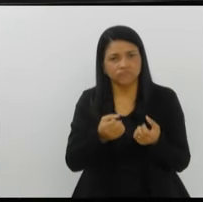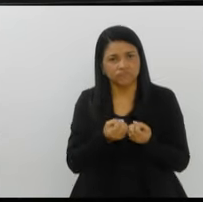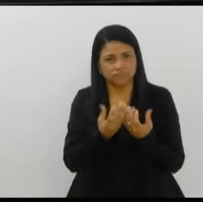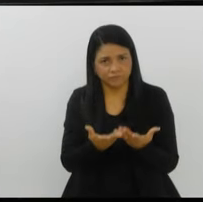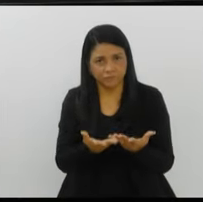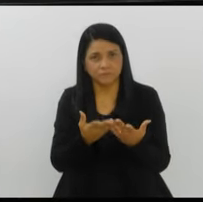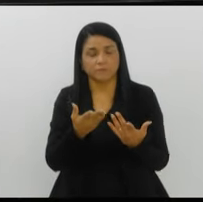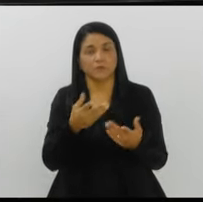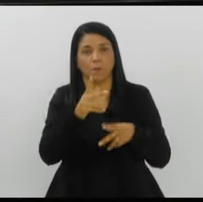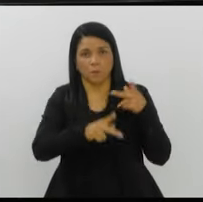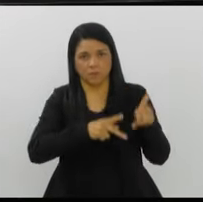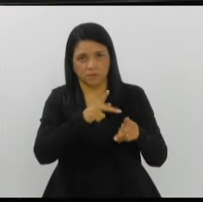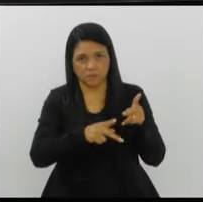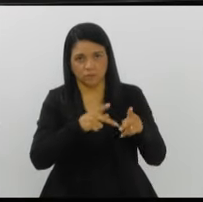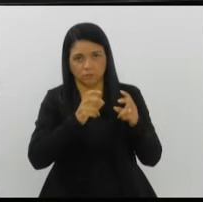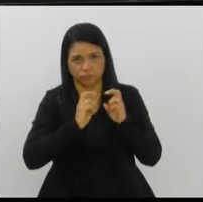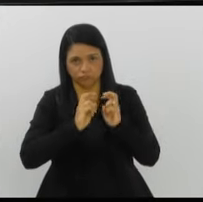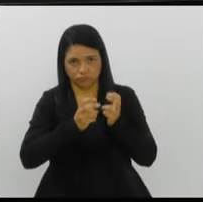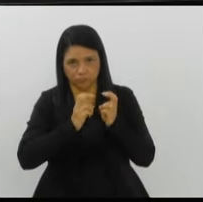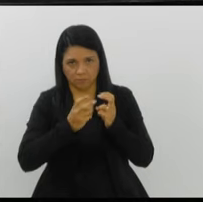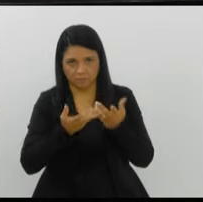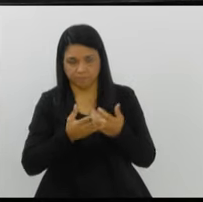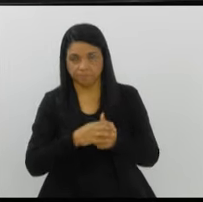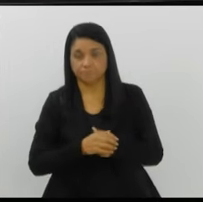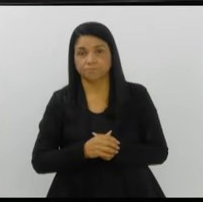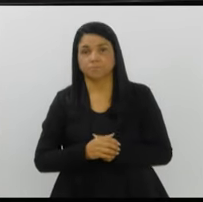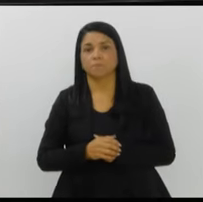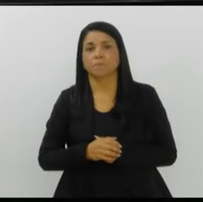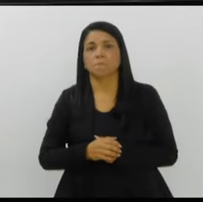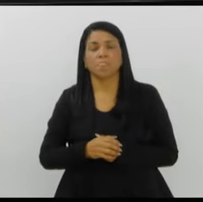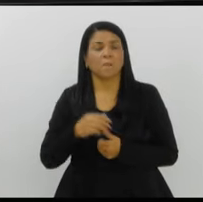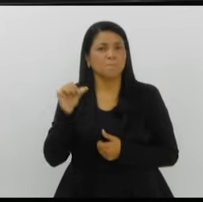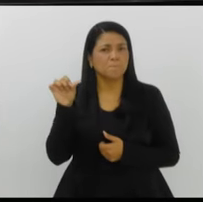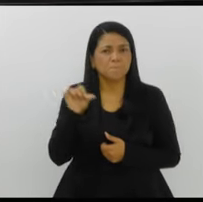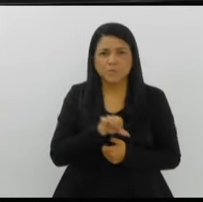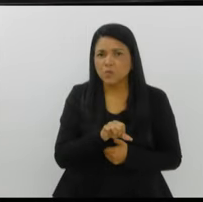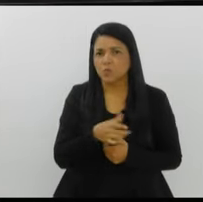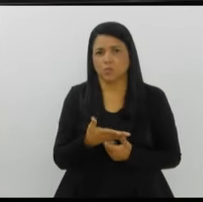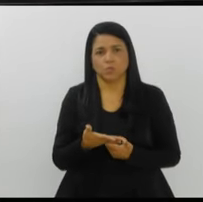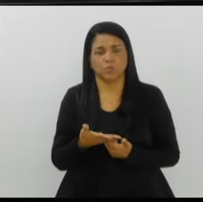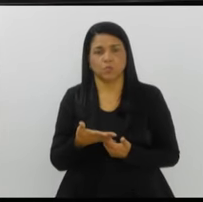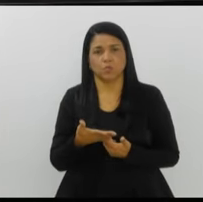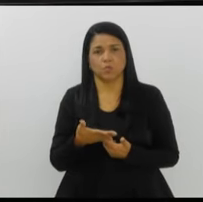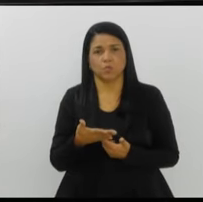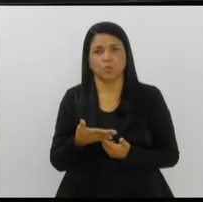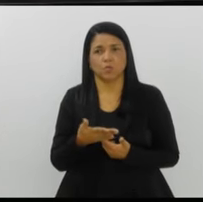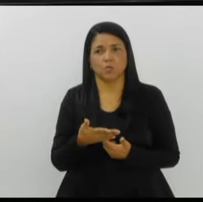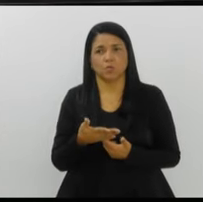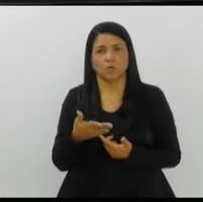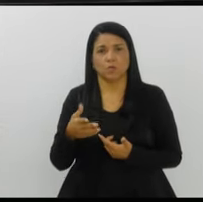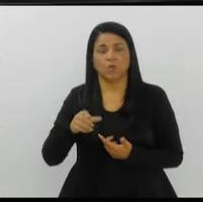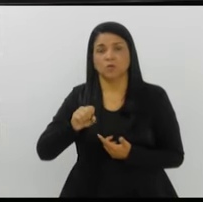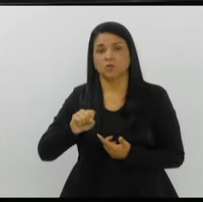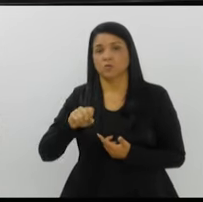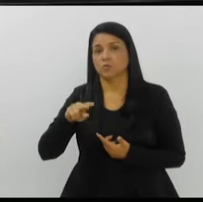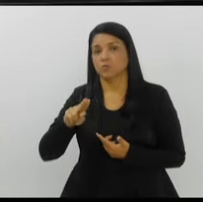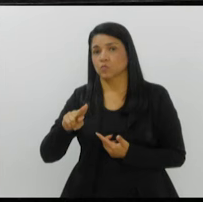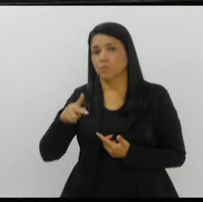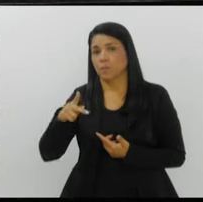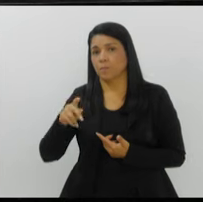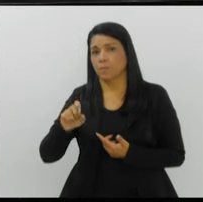piorou ainda. Piorou com uma afirmação da Supervia, publicada pelos